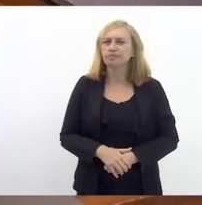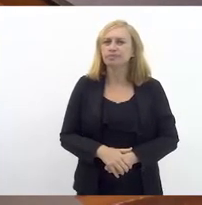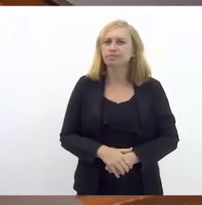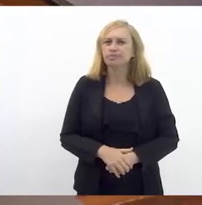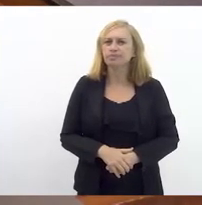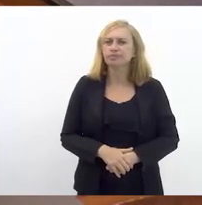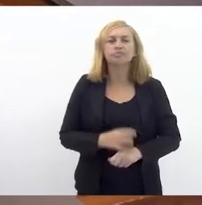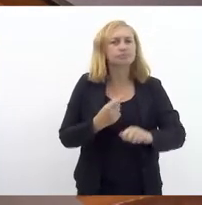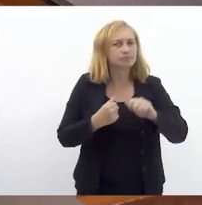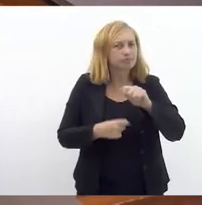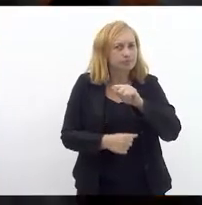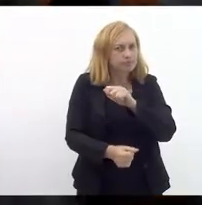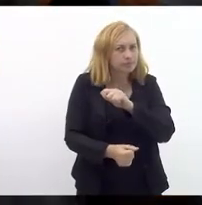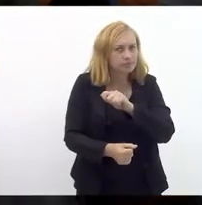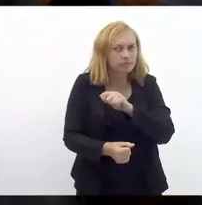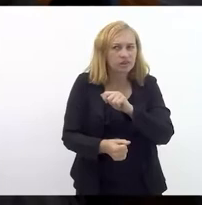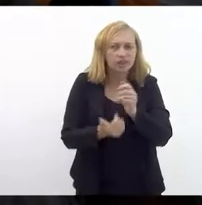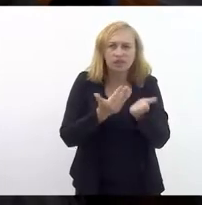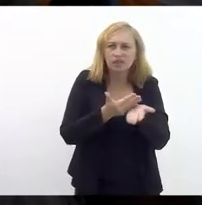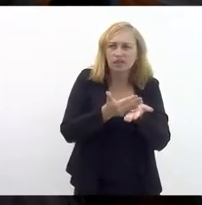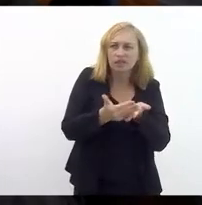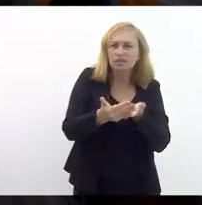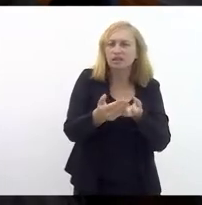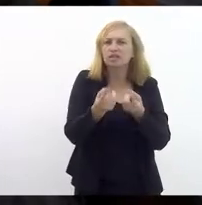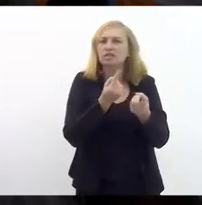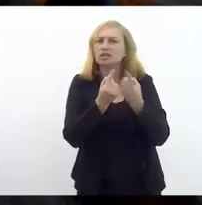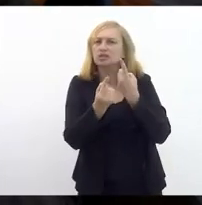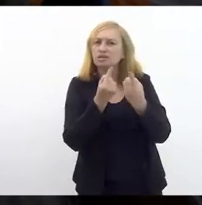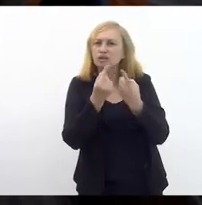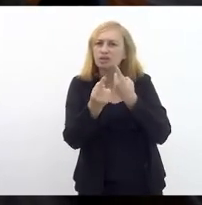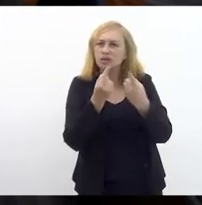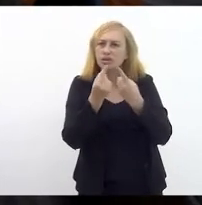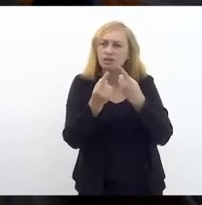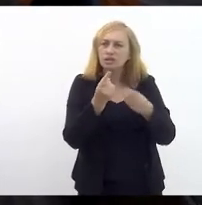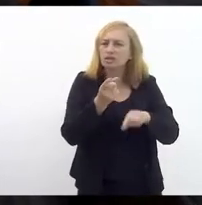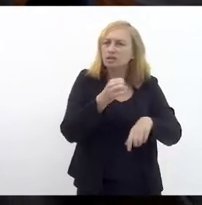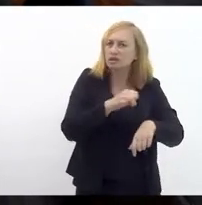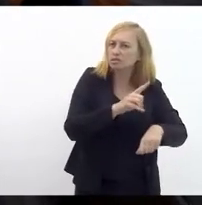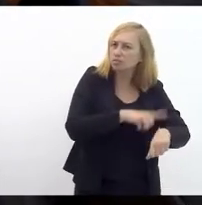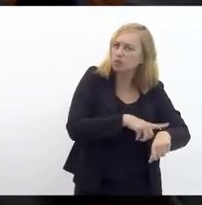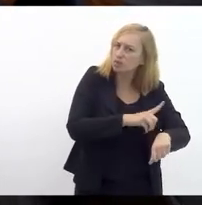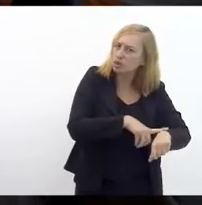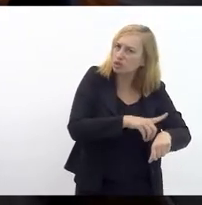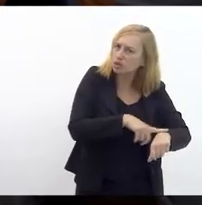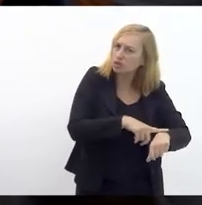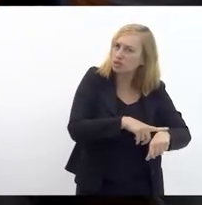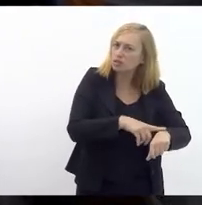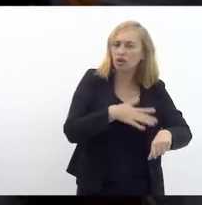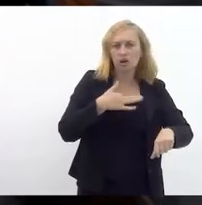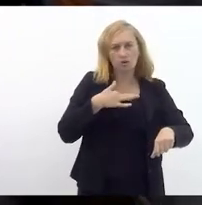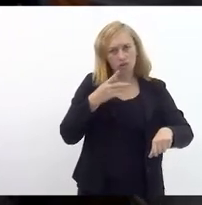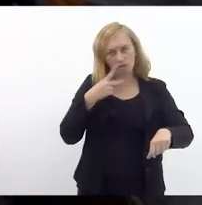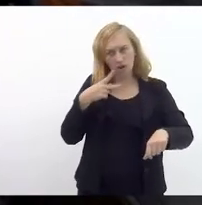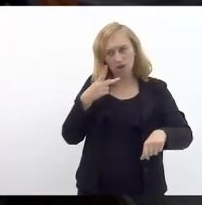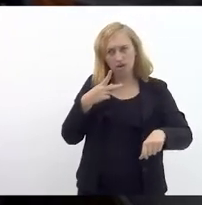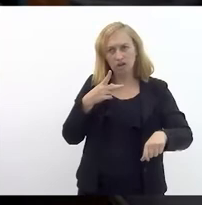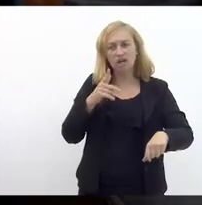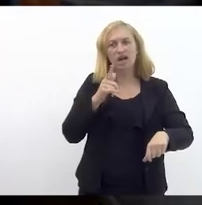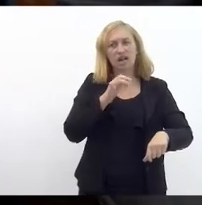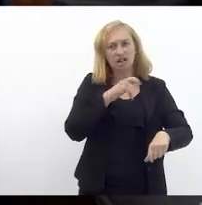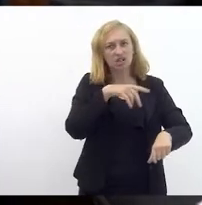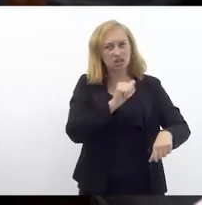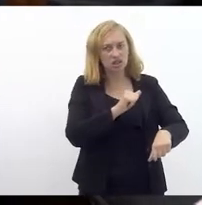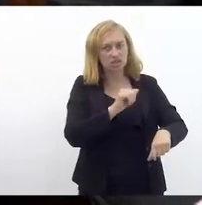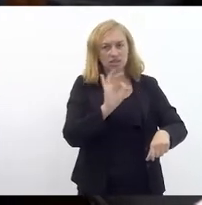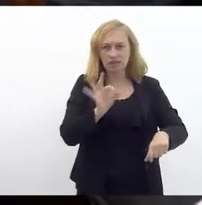Os investimentos eles começam a ser discutidos. Se em determinado momento, e aí eu afirmo que a agência estava certa quando